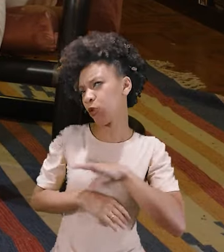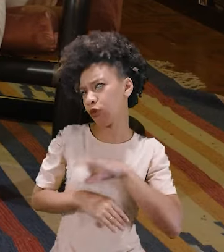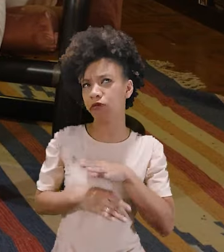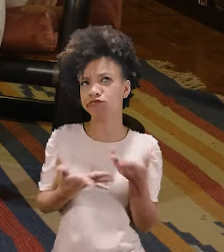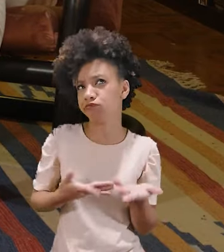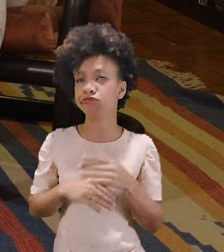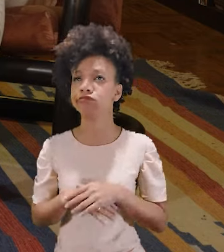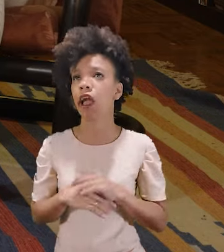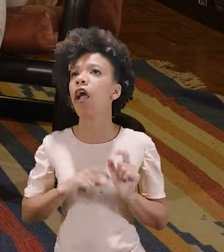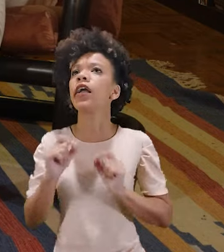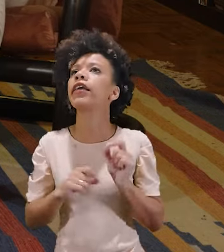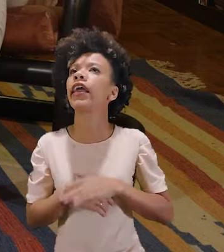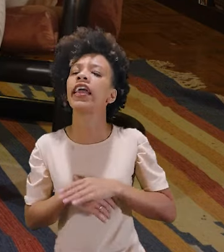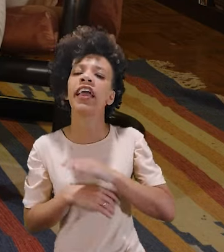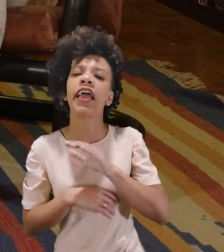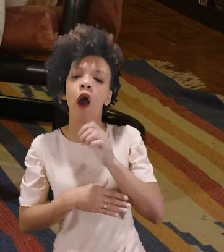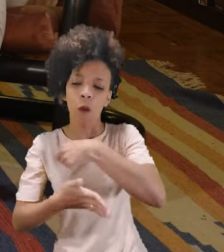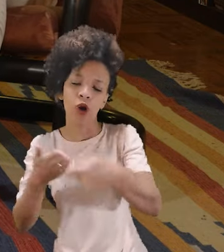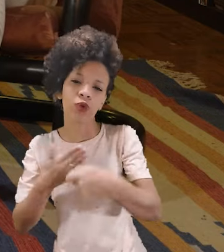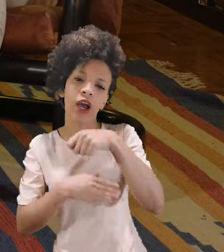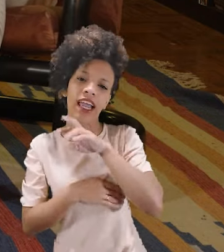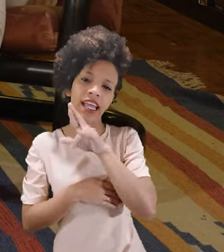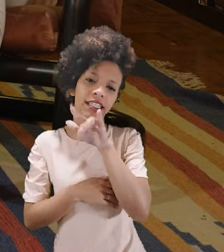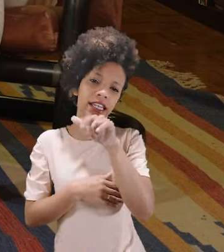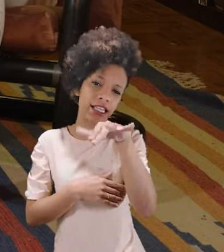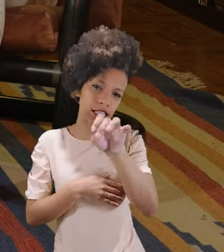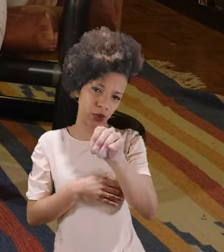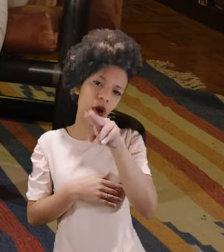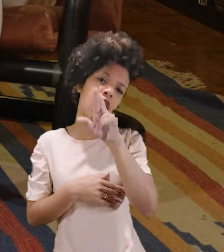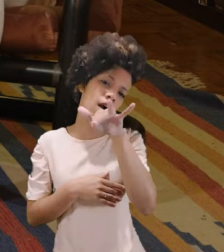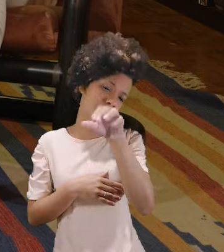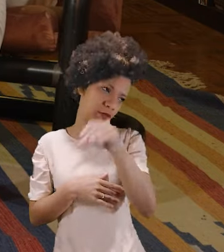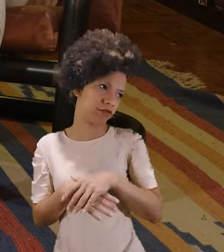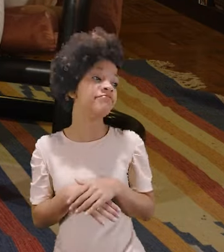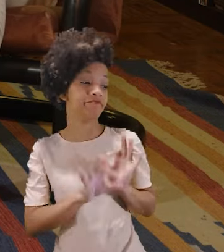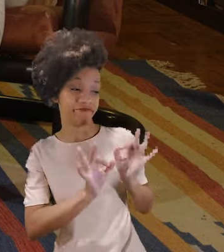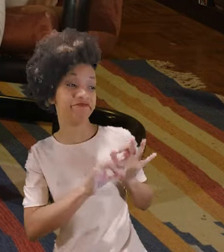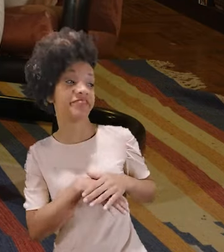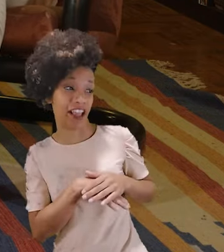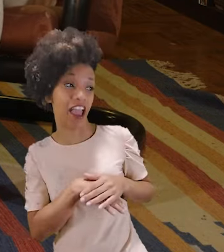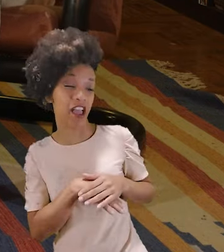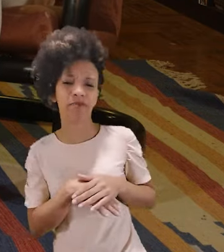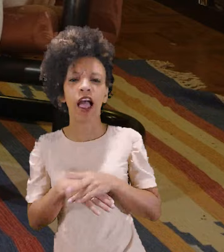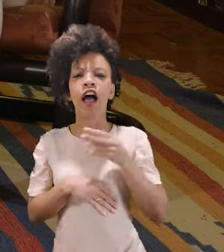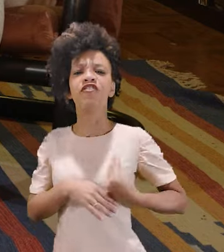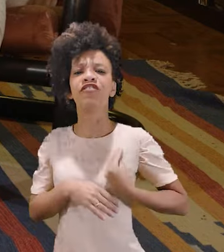português ali no Graciliano Ramos para dirigir uma exatamente pessoas também entendeu